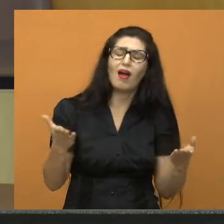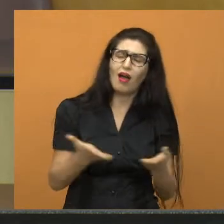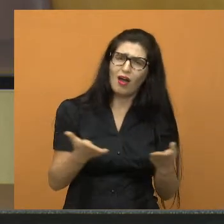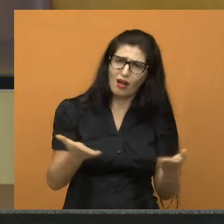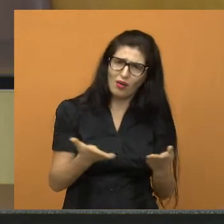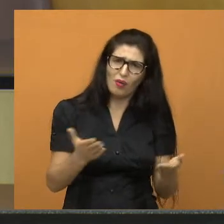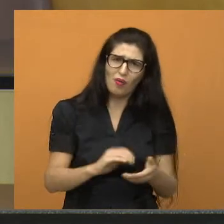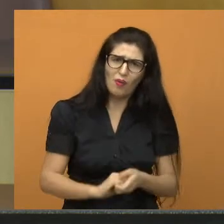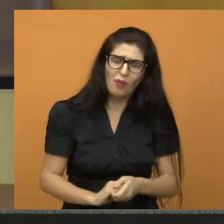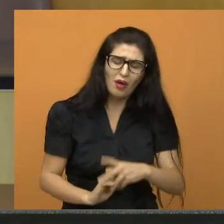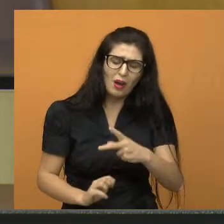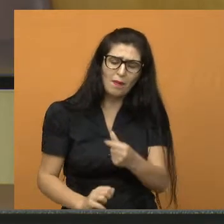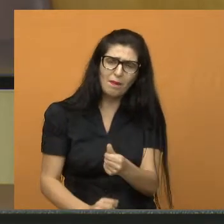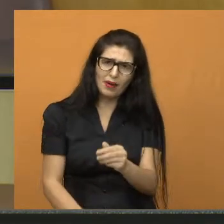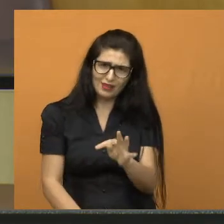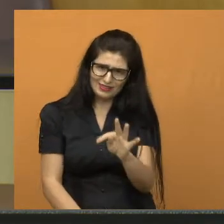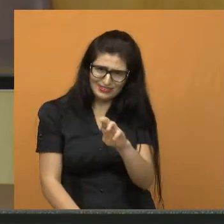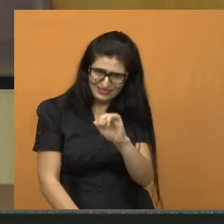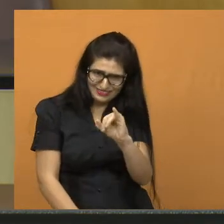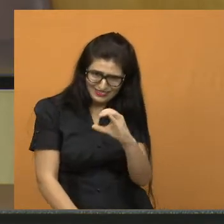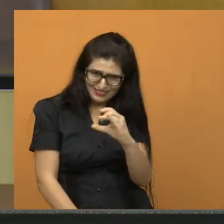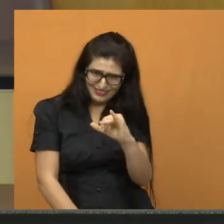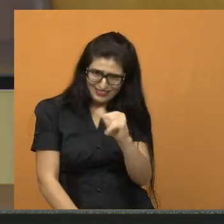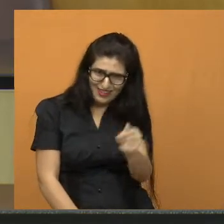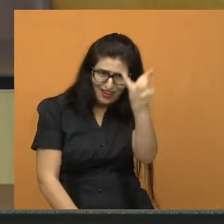palavra para a Patrícia Giuliani, que fará,